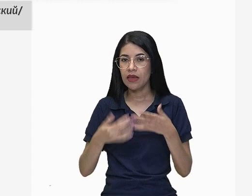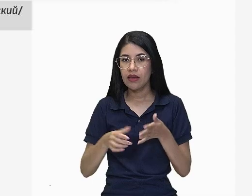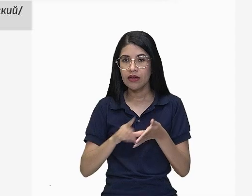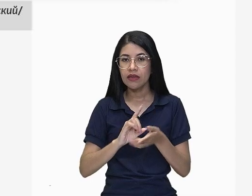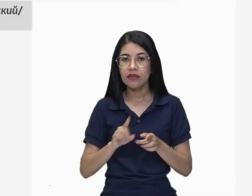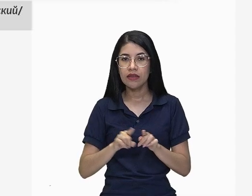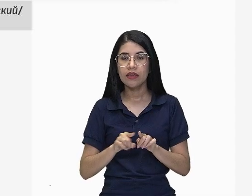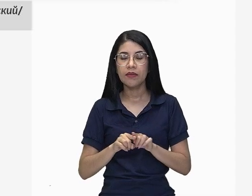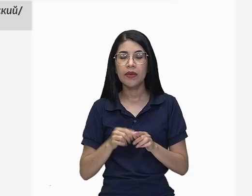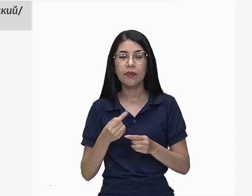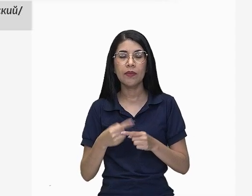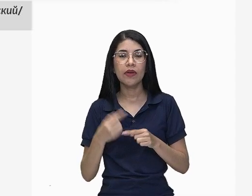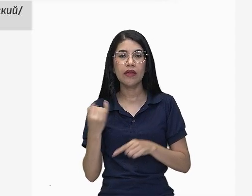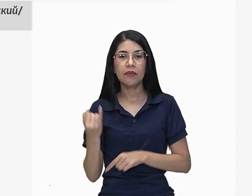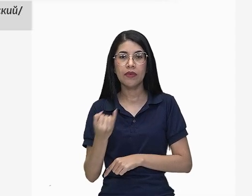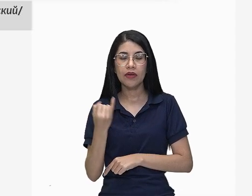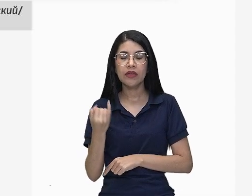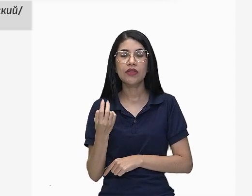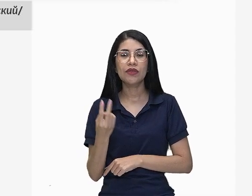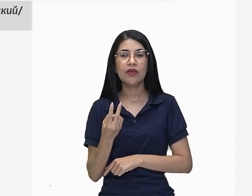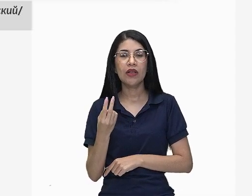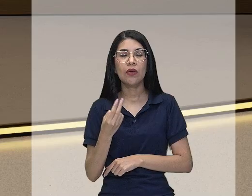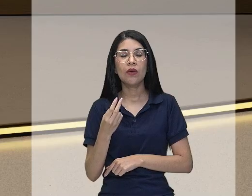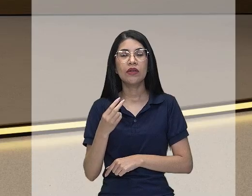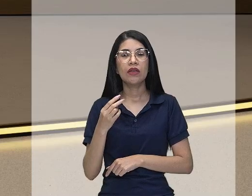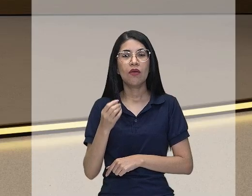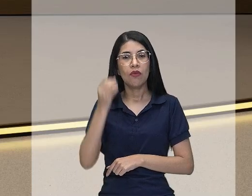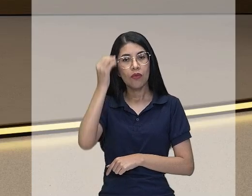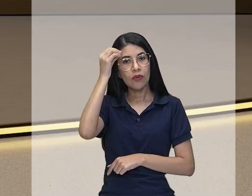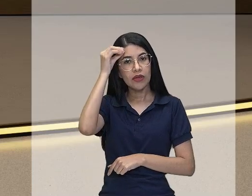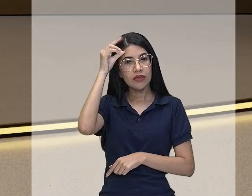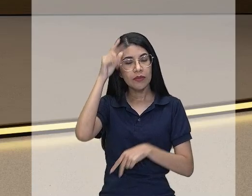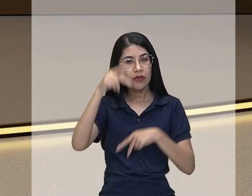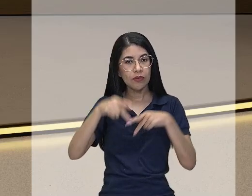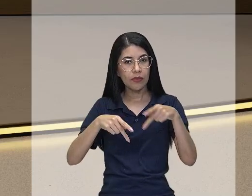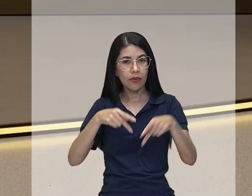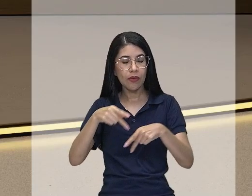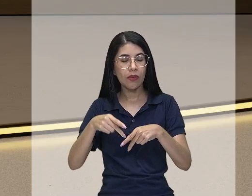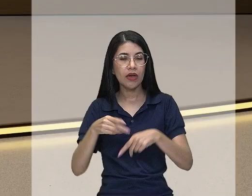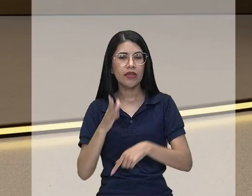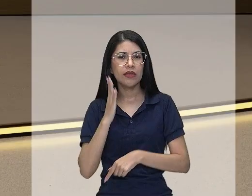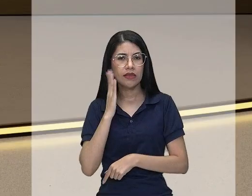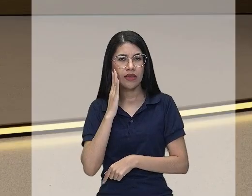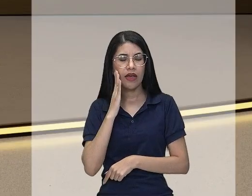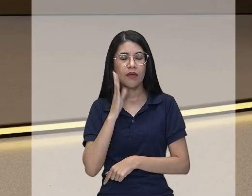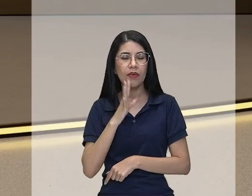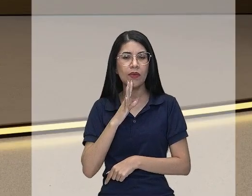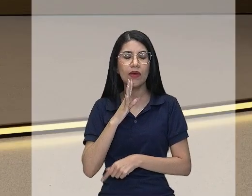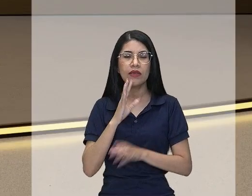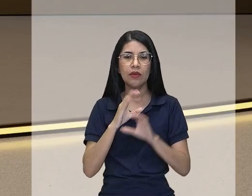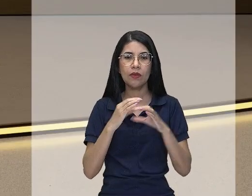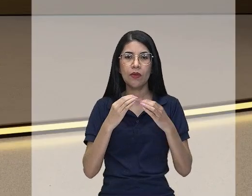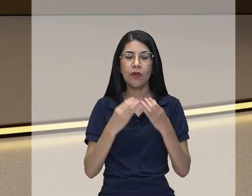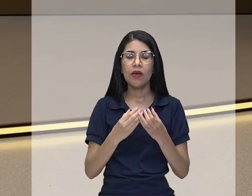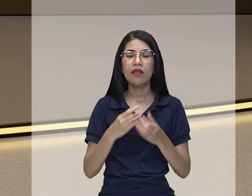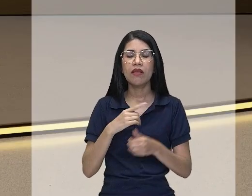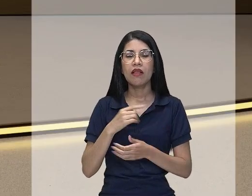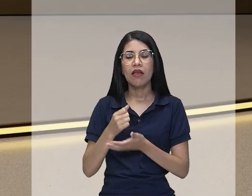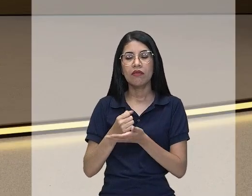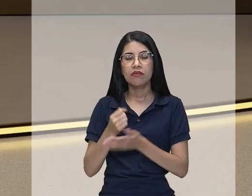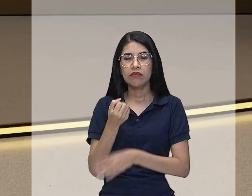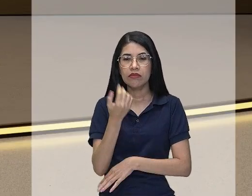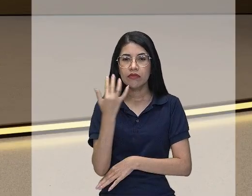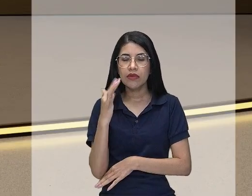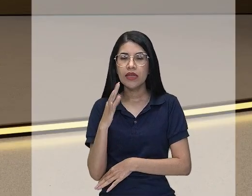também de valorizar esse saber popular. A gente sabe que existem muitas comunidades ali que conhecem uma planta muito bem, né? Sabe